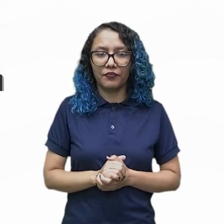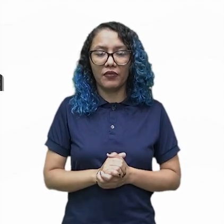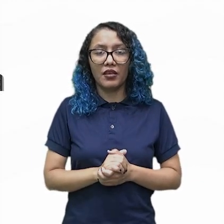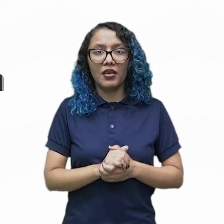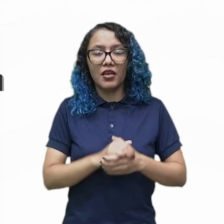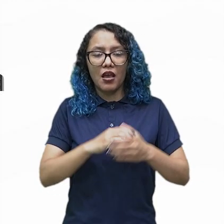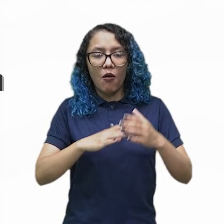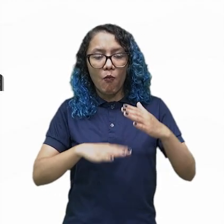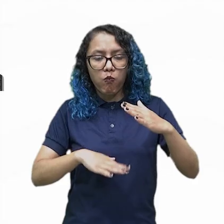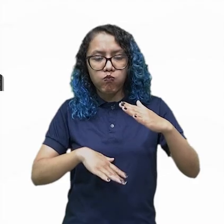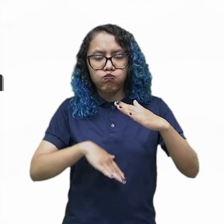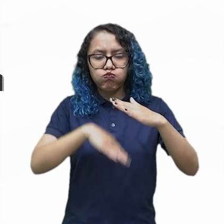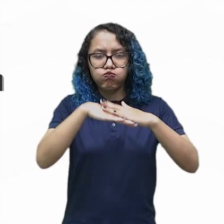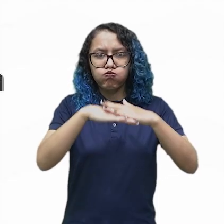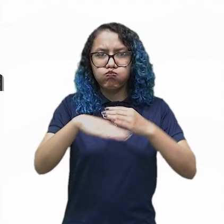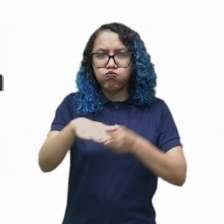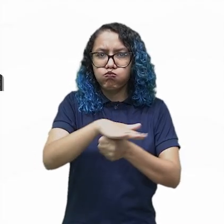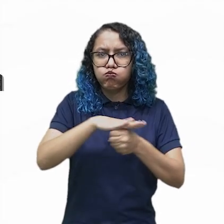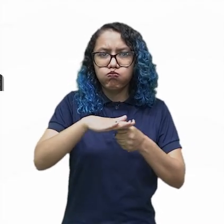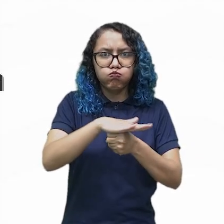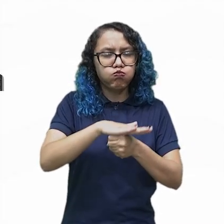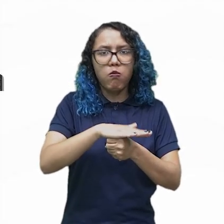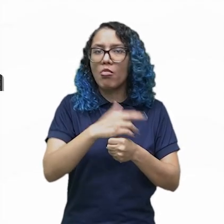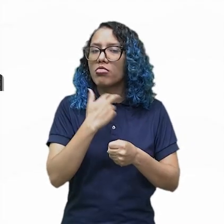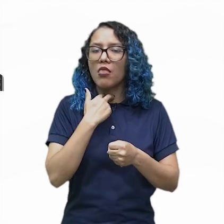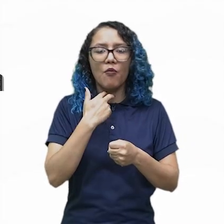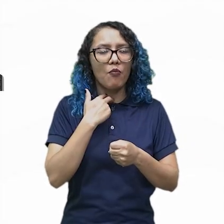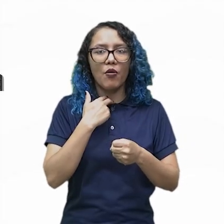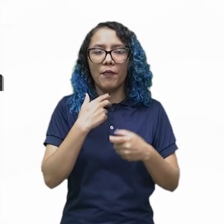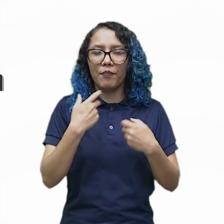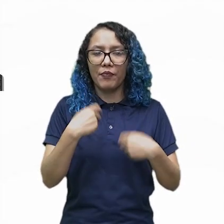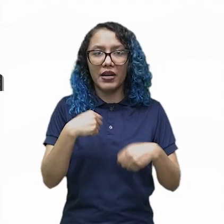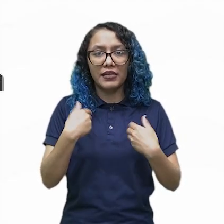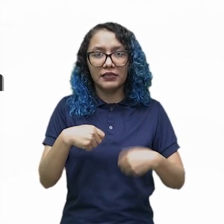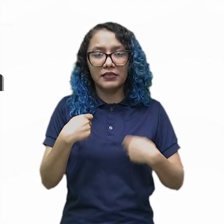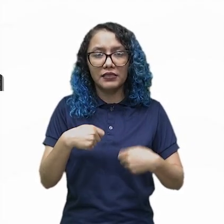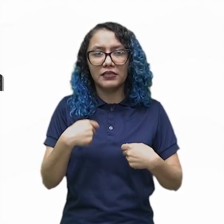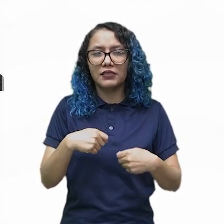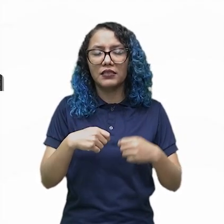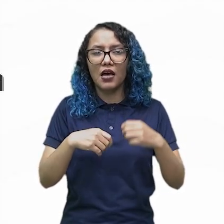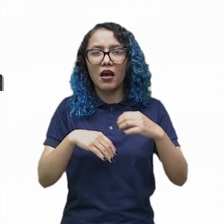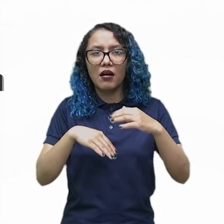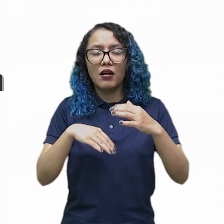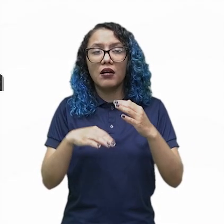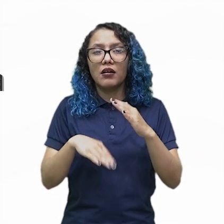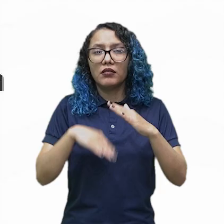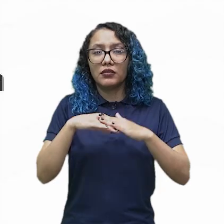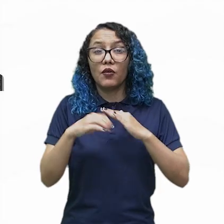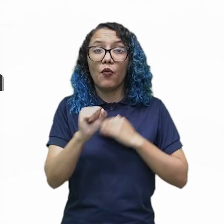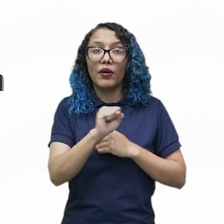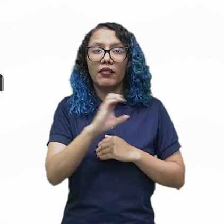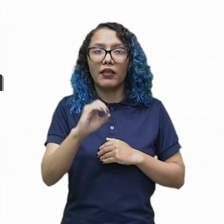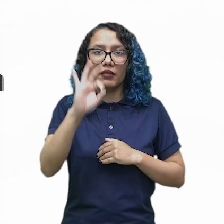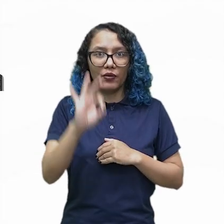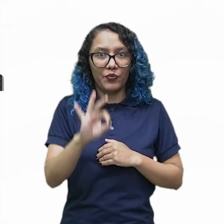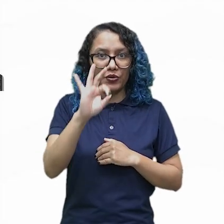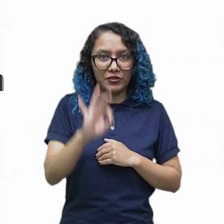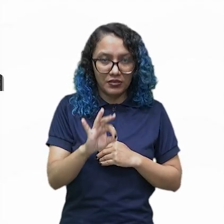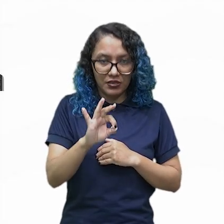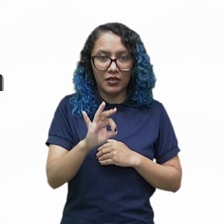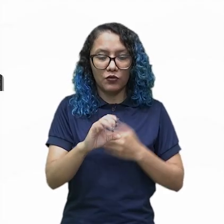encher completamente a embalagem, Ela tem que ficar, no máximo, cerca de 80% cheia, tá? Então, ela tem que ter